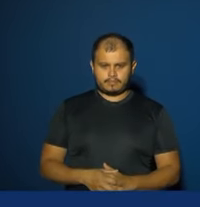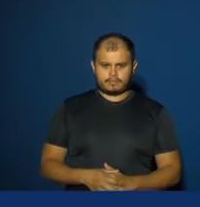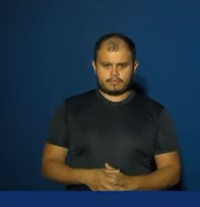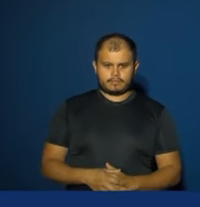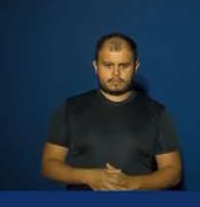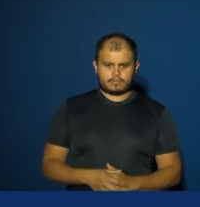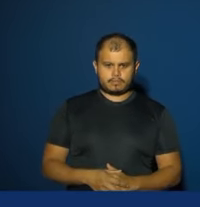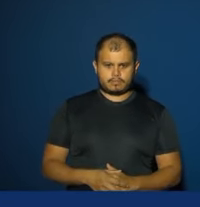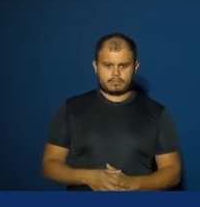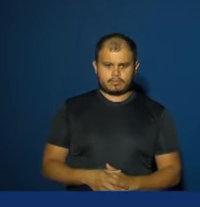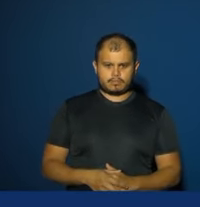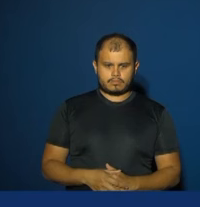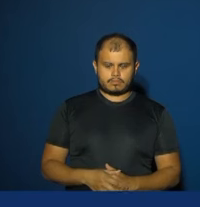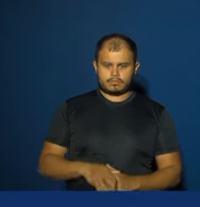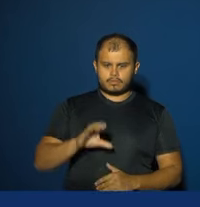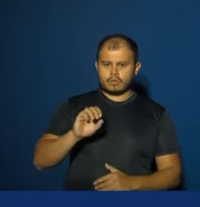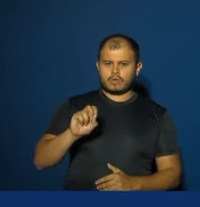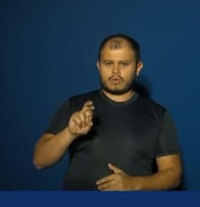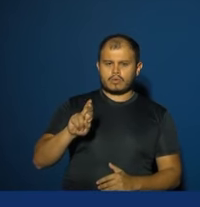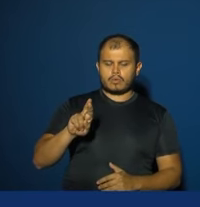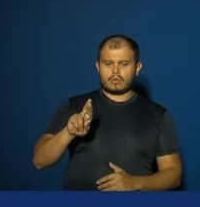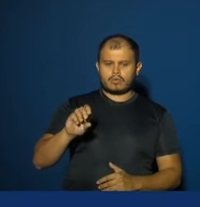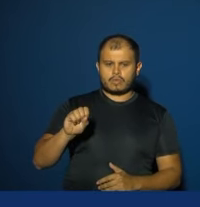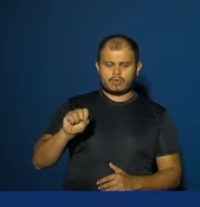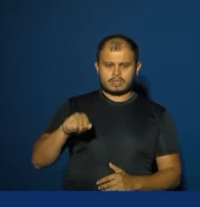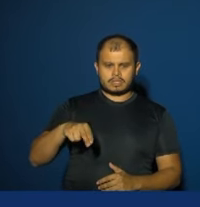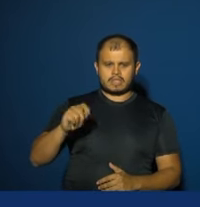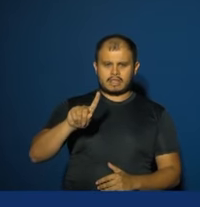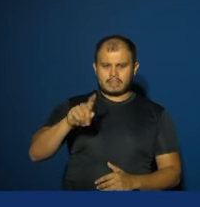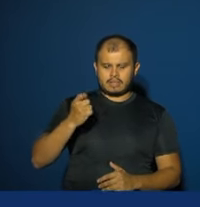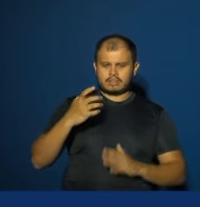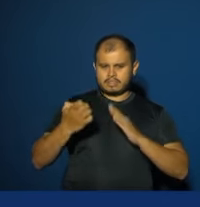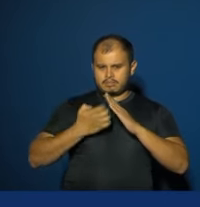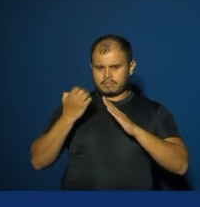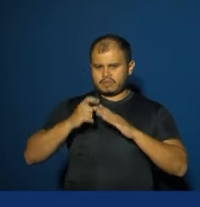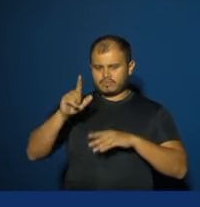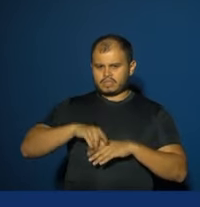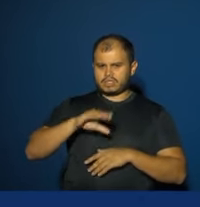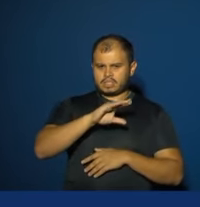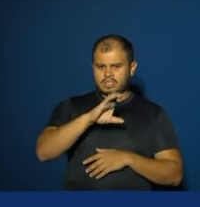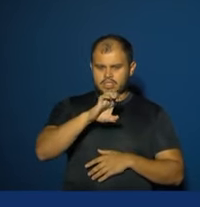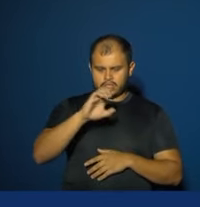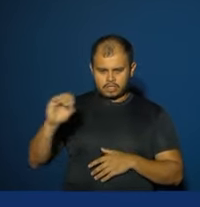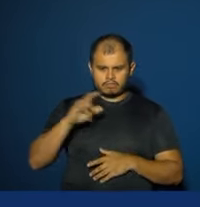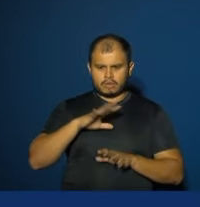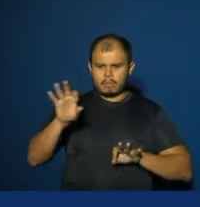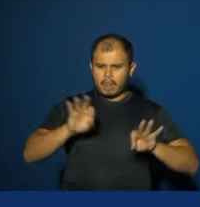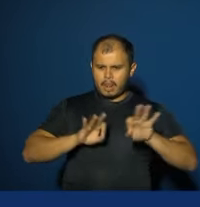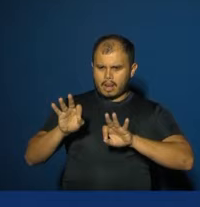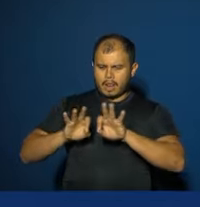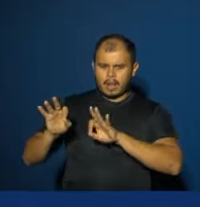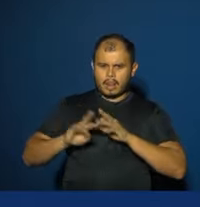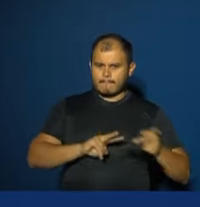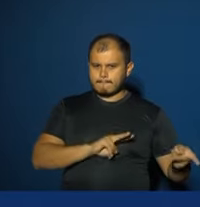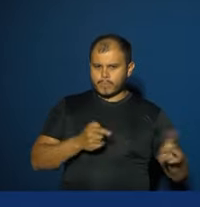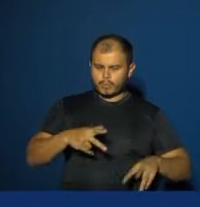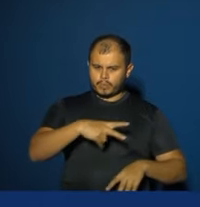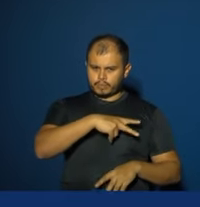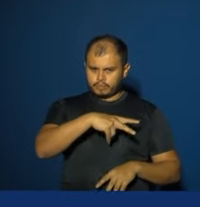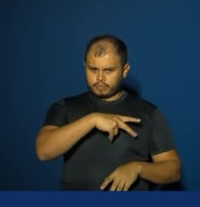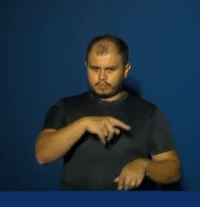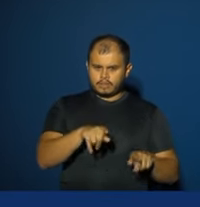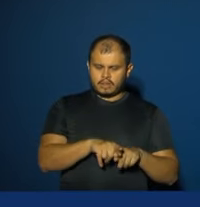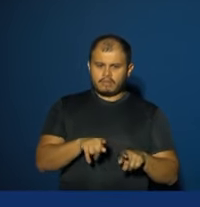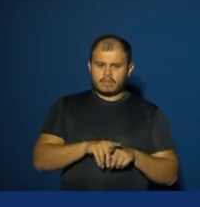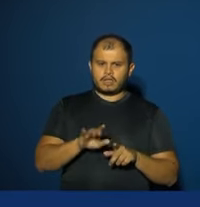Corsan era uma empresa no qual você era o seor você executou toda a parte da privatização da companhia né que foi adquirida